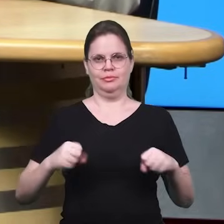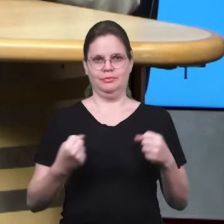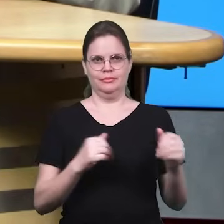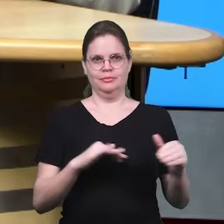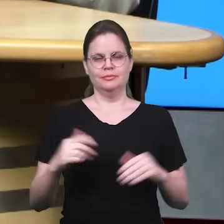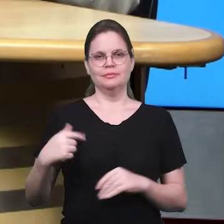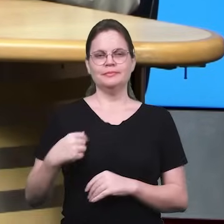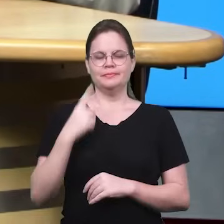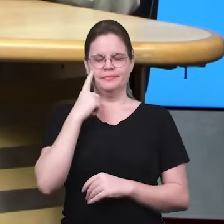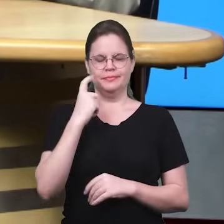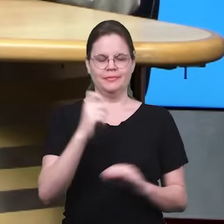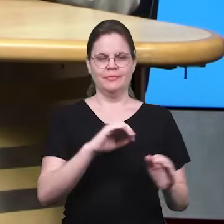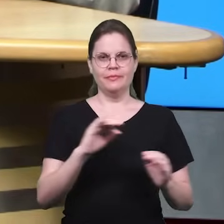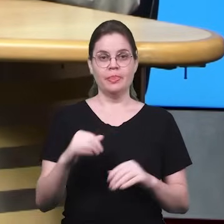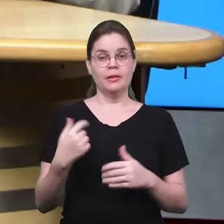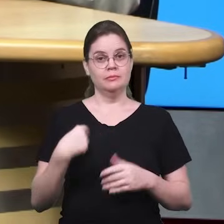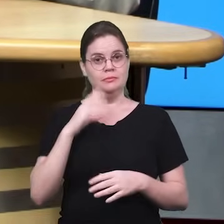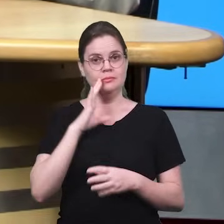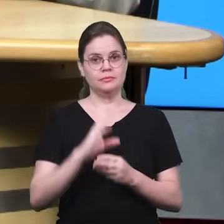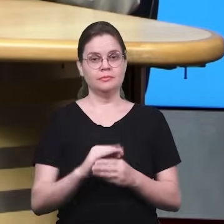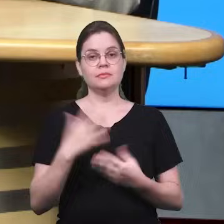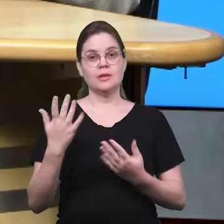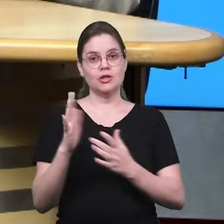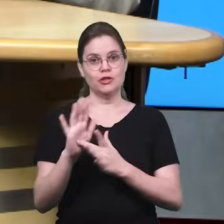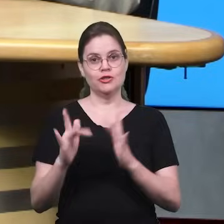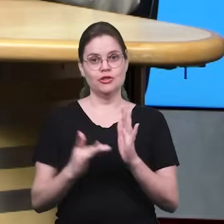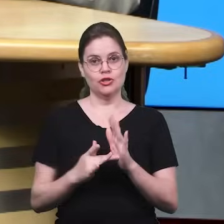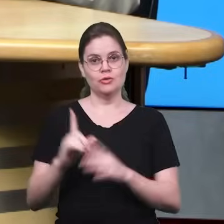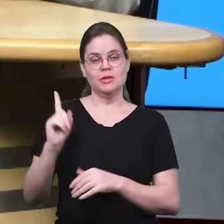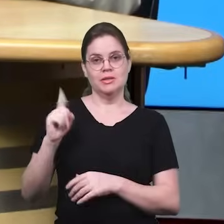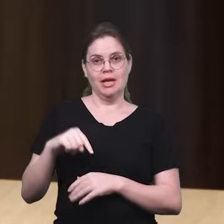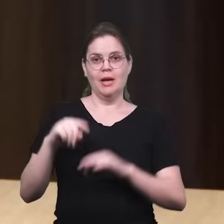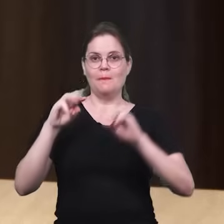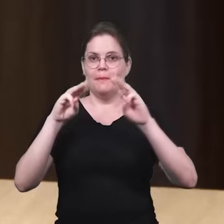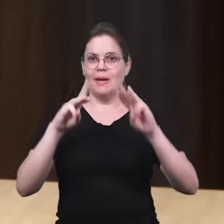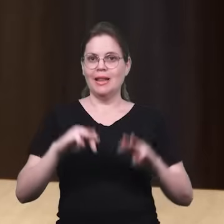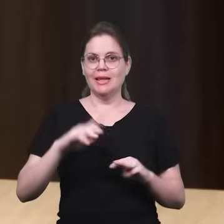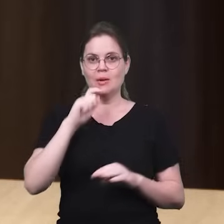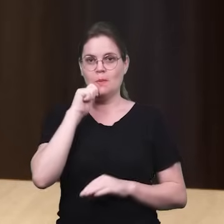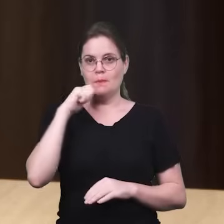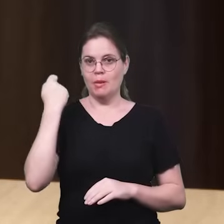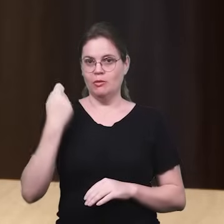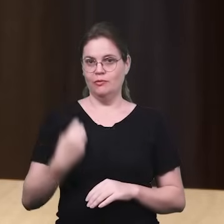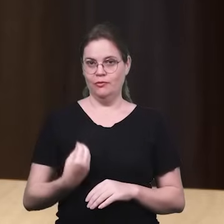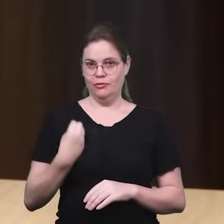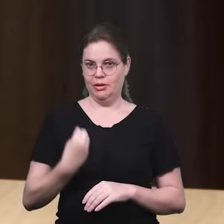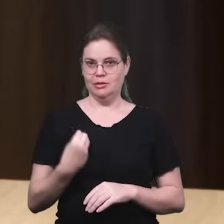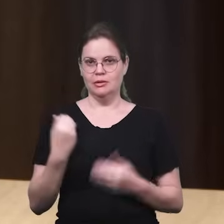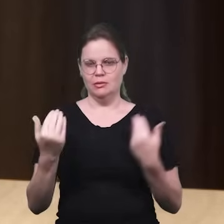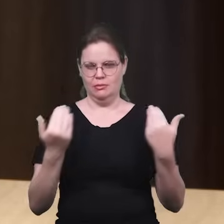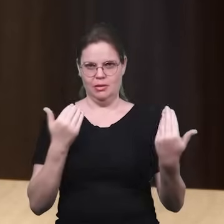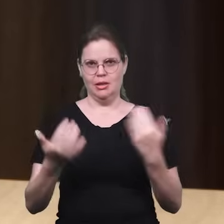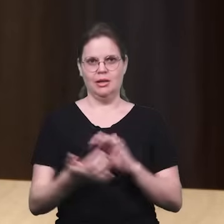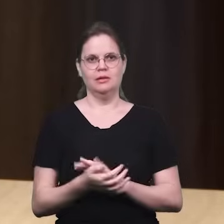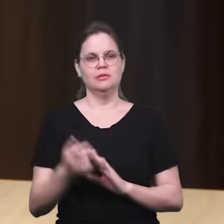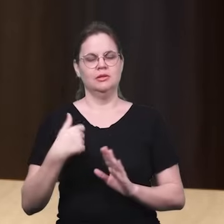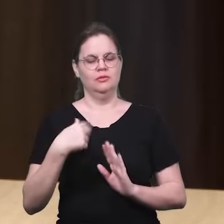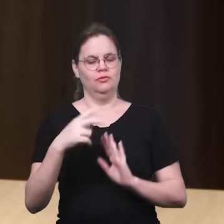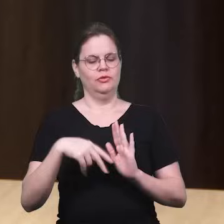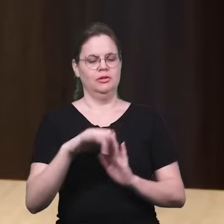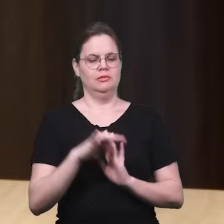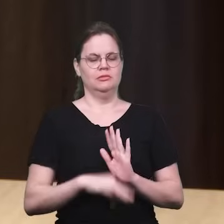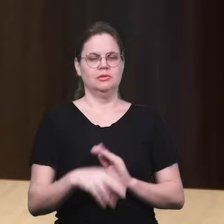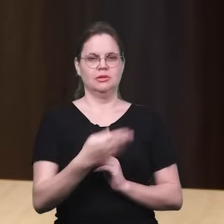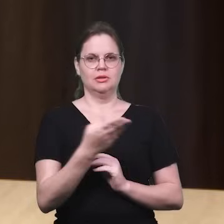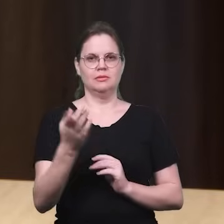que Jesus é o nosso maná. É Amém. O pão da vida. Amém. E eu vou ler esse texto até para ficar mais didático para os irmãos que